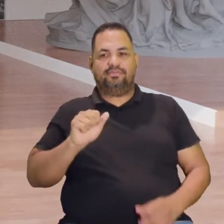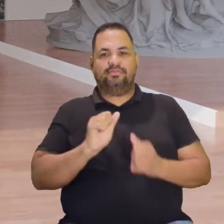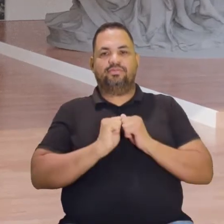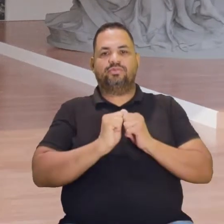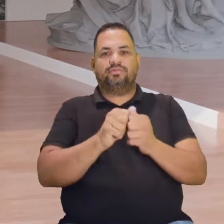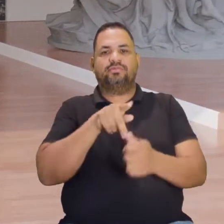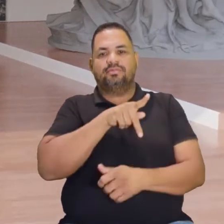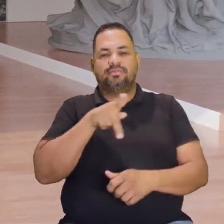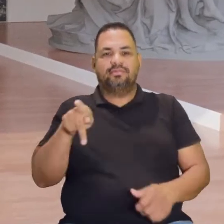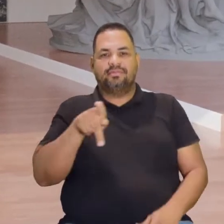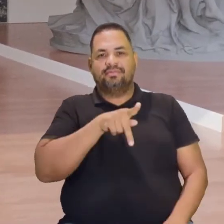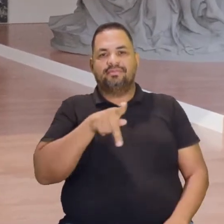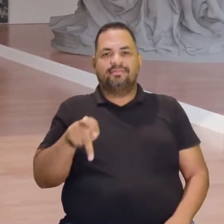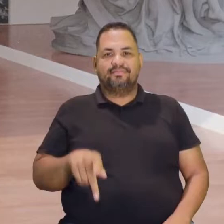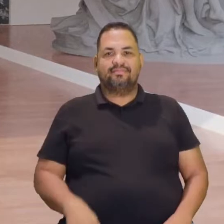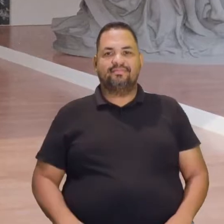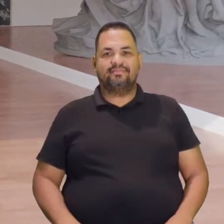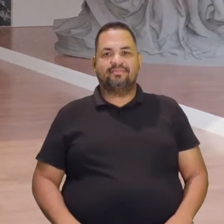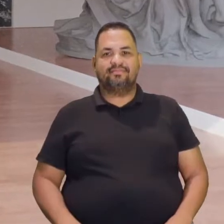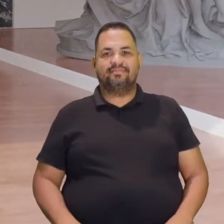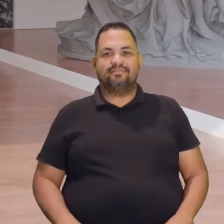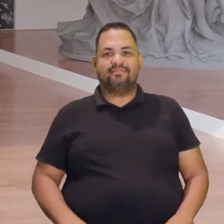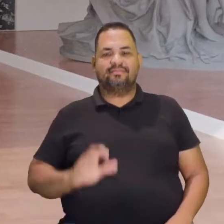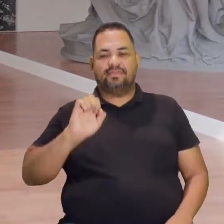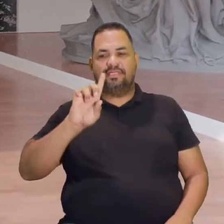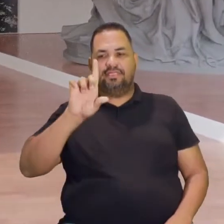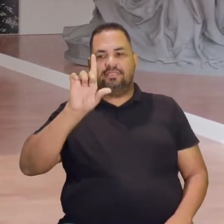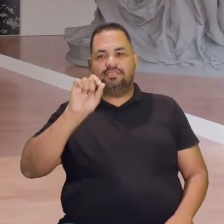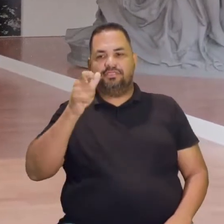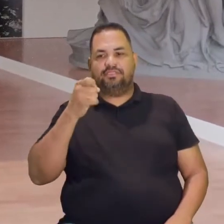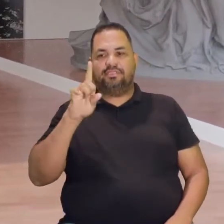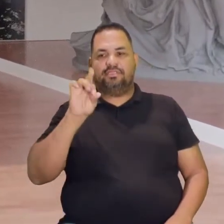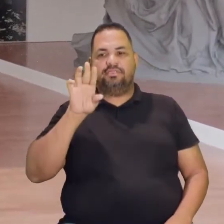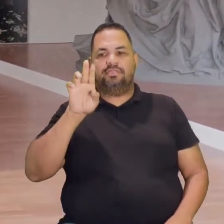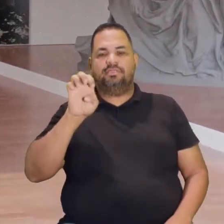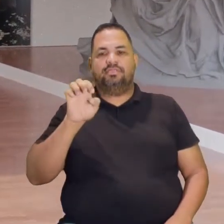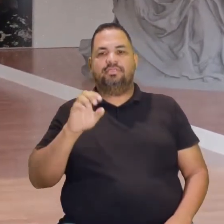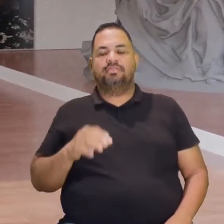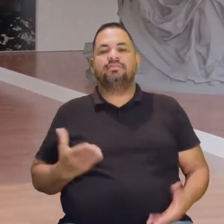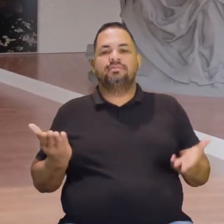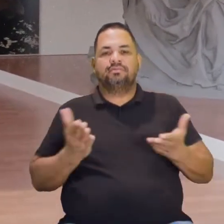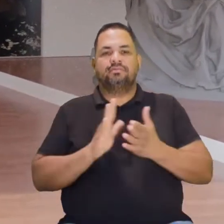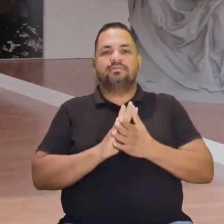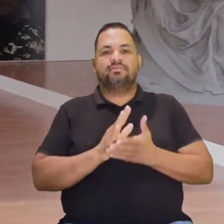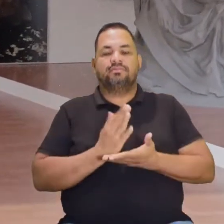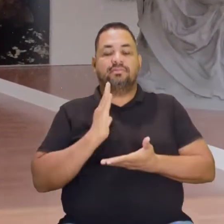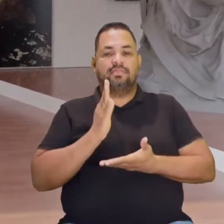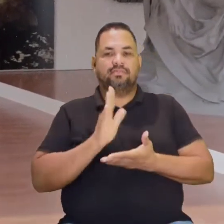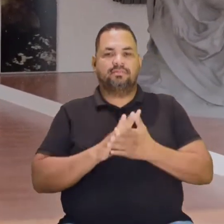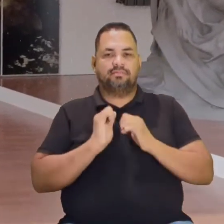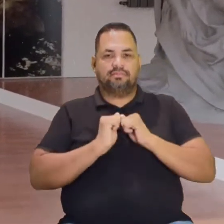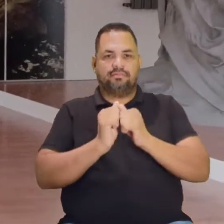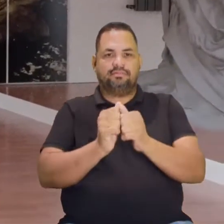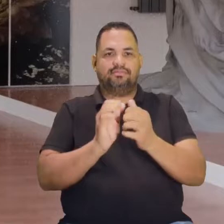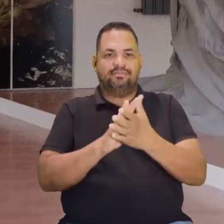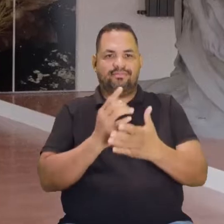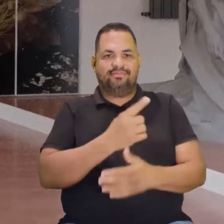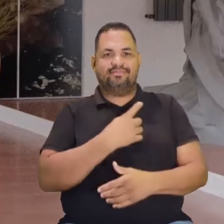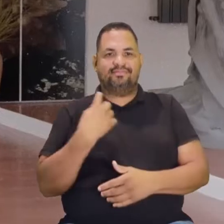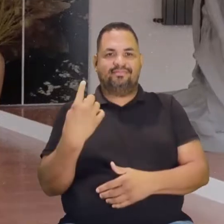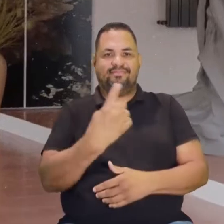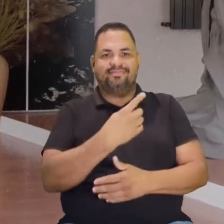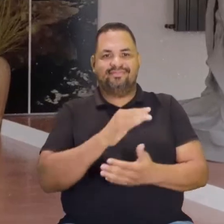o professor. Sou o professor Alexandre Lacerda, como você já vem acompanhando aí. Nós aqui Estamos vamos também com começar...